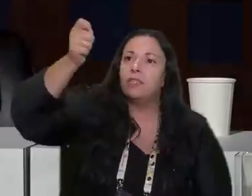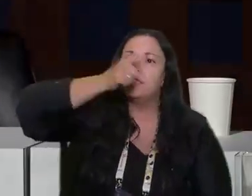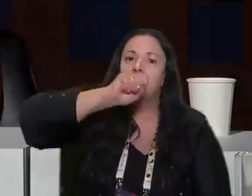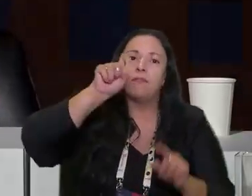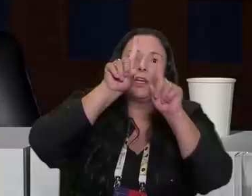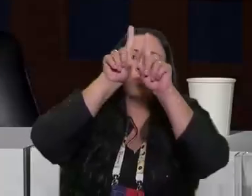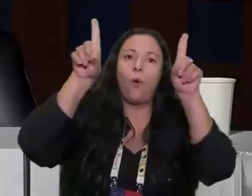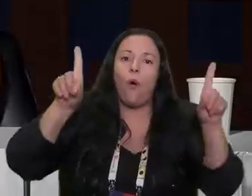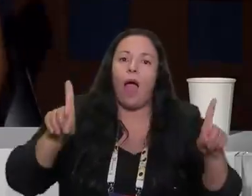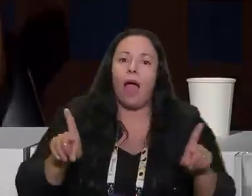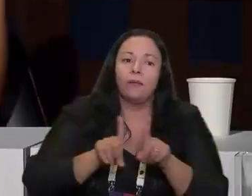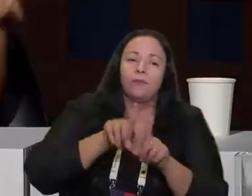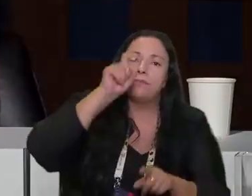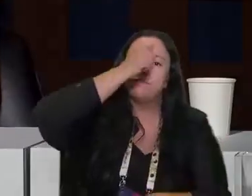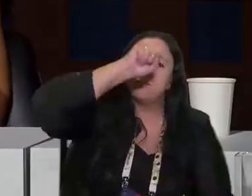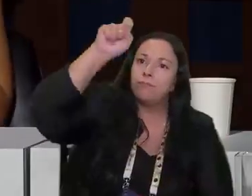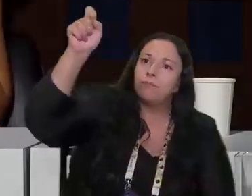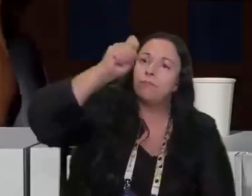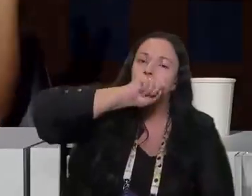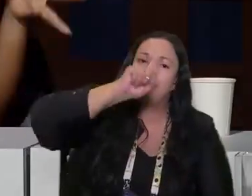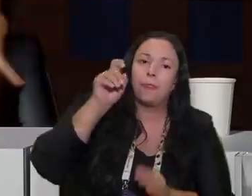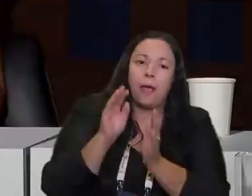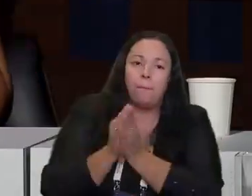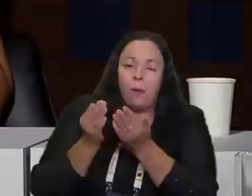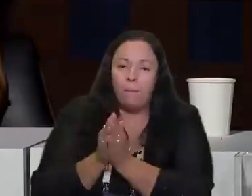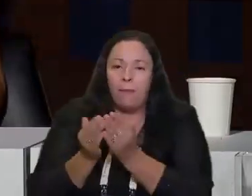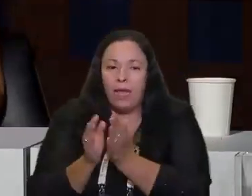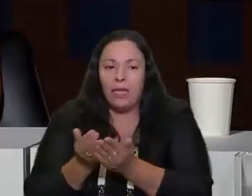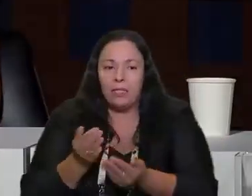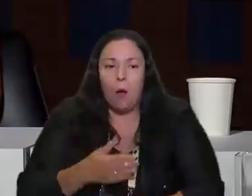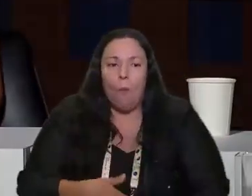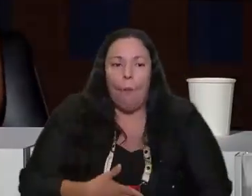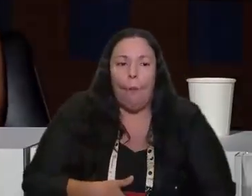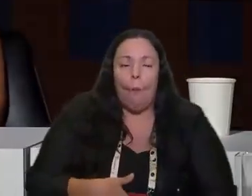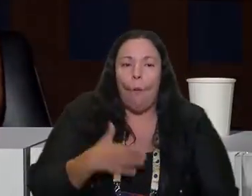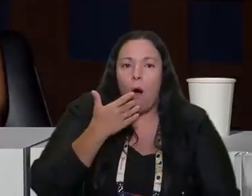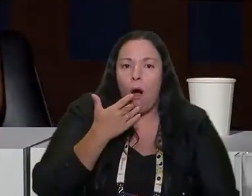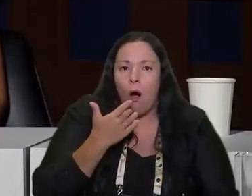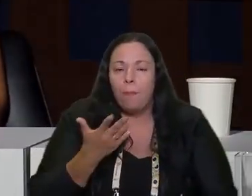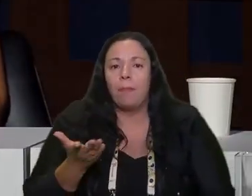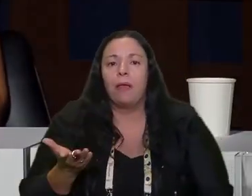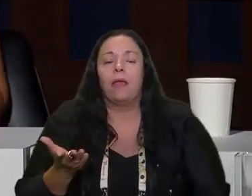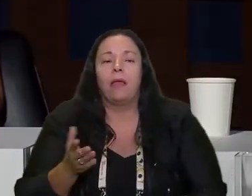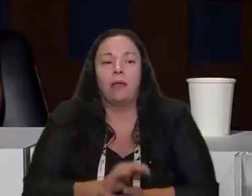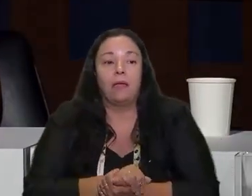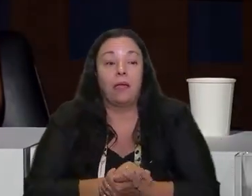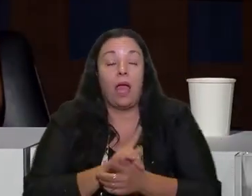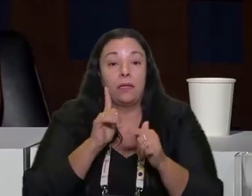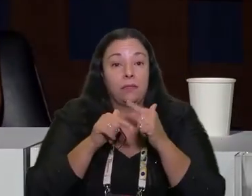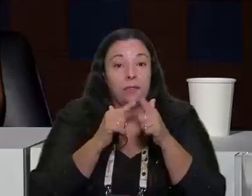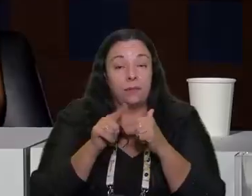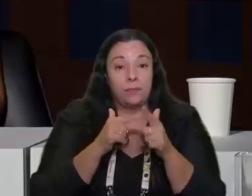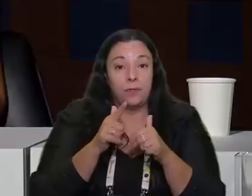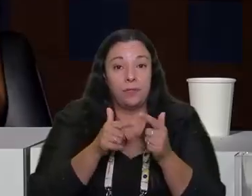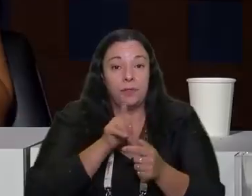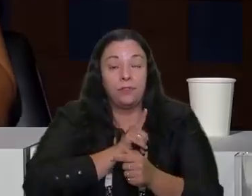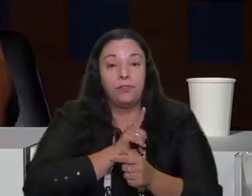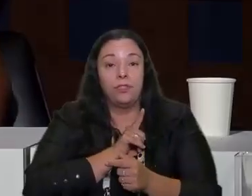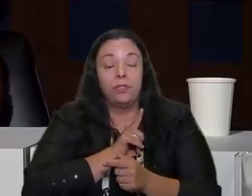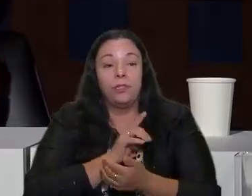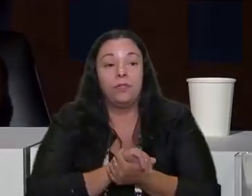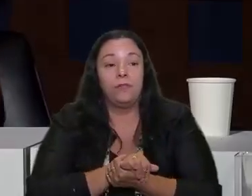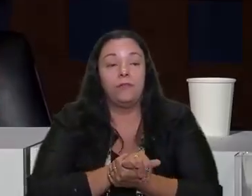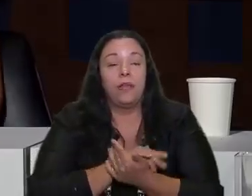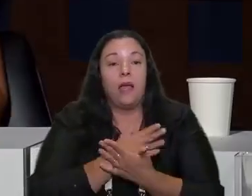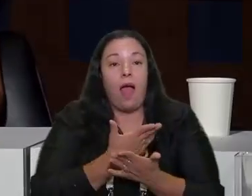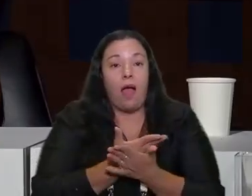apontamentos que eles me traziam, né? Então, pobreza, miséria, fome. E fui escrevendo sem julgamentos, assim. Depois eu tive as aulas